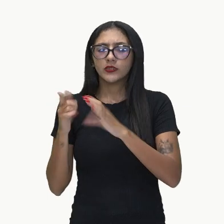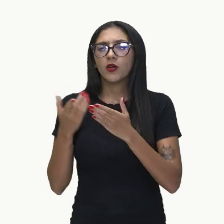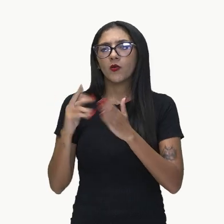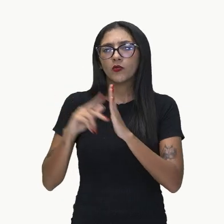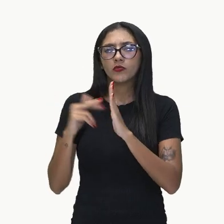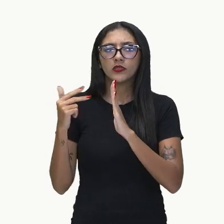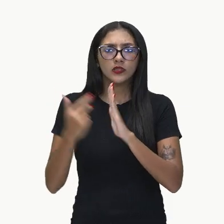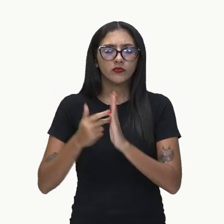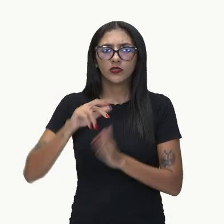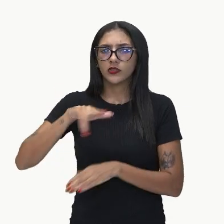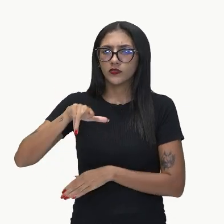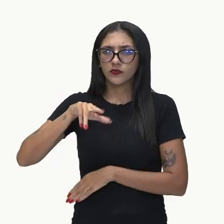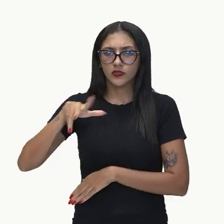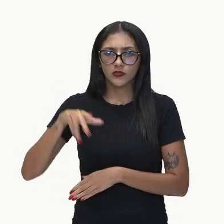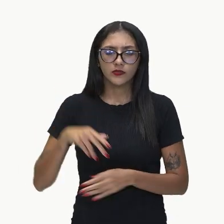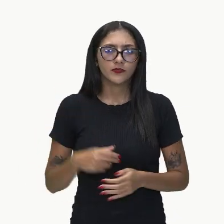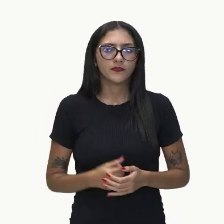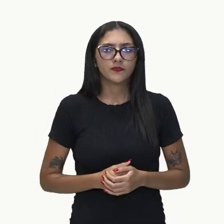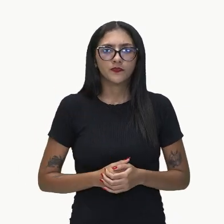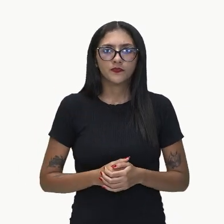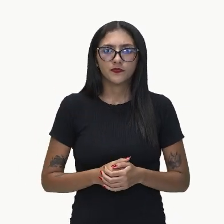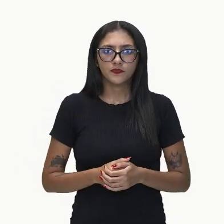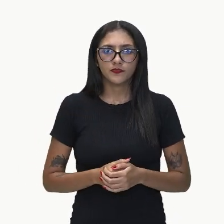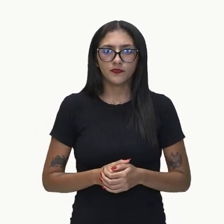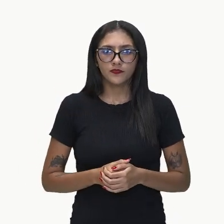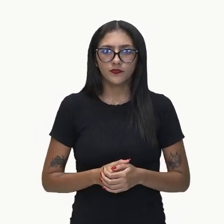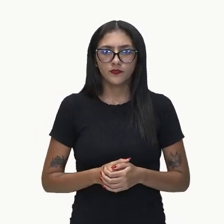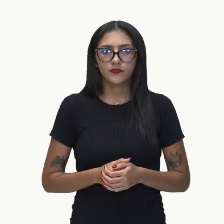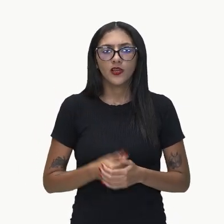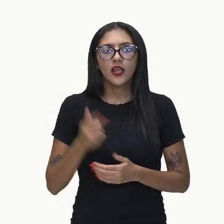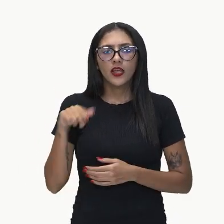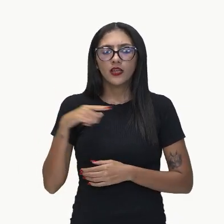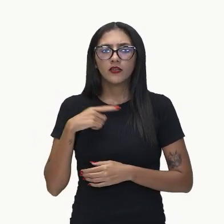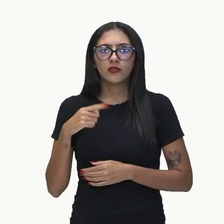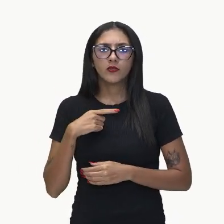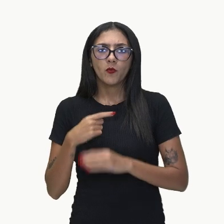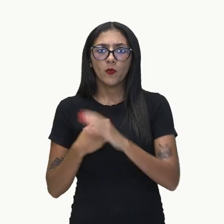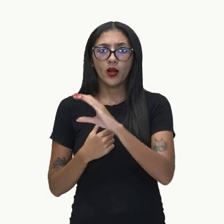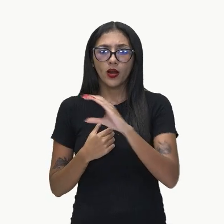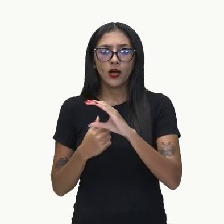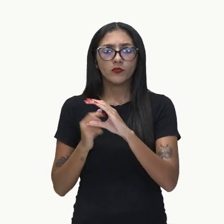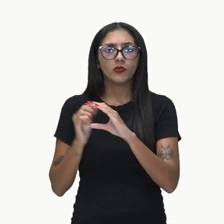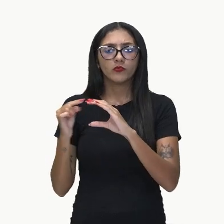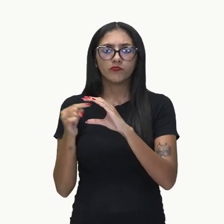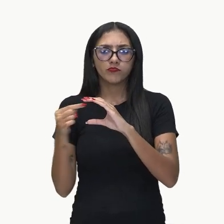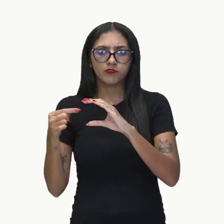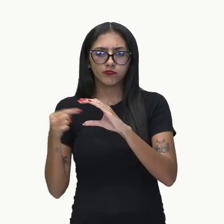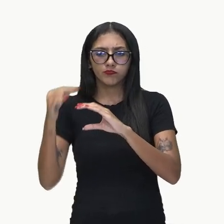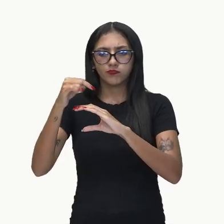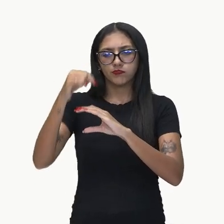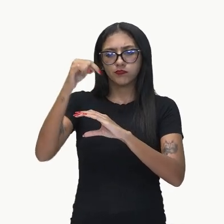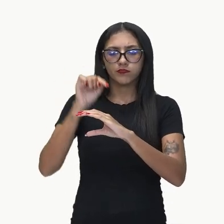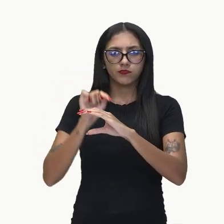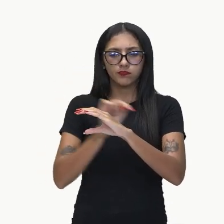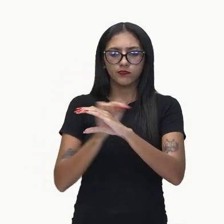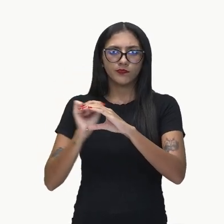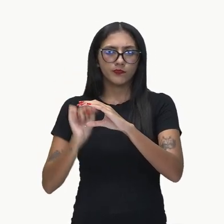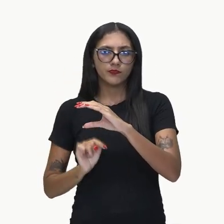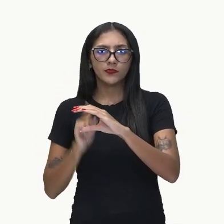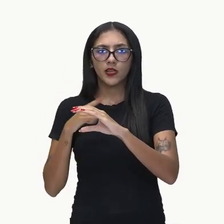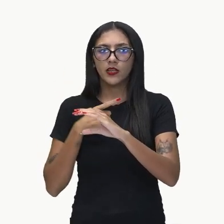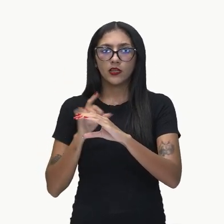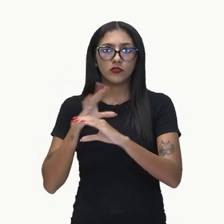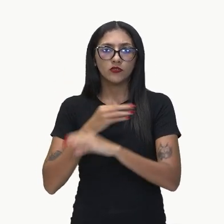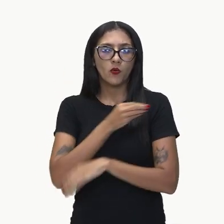precisa identificar. Esse daqui é um carbono que só tem ligação simples. Portanto, esse composto aqui é um